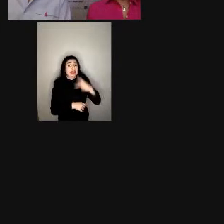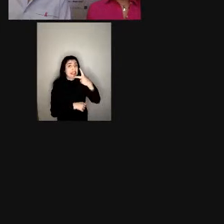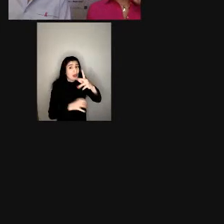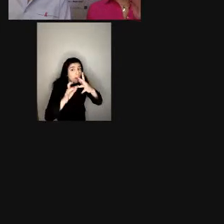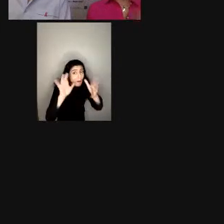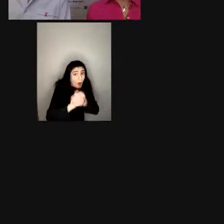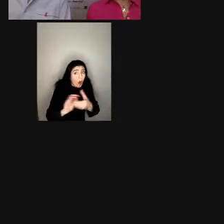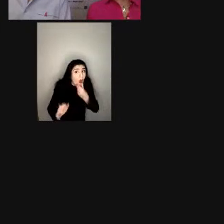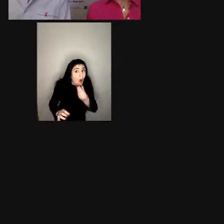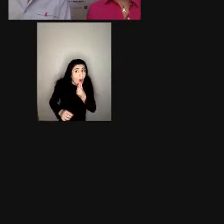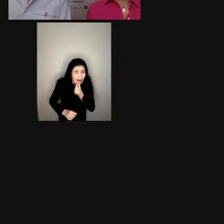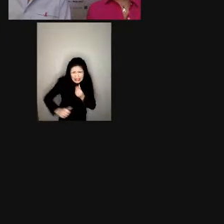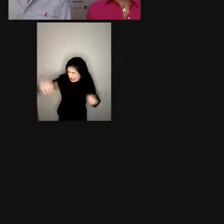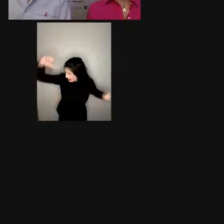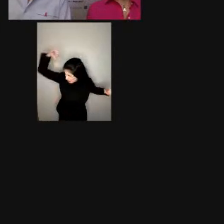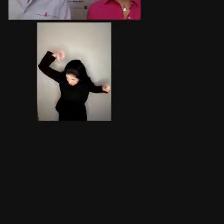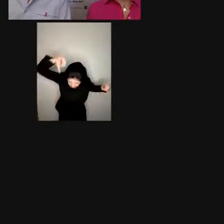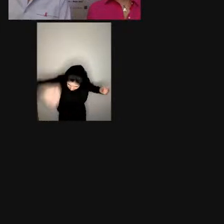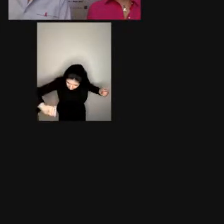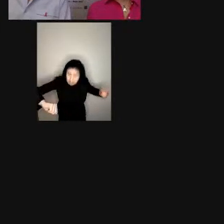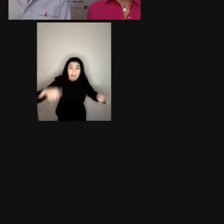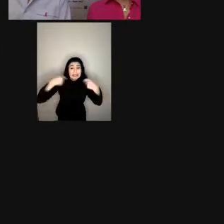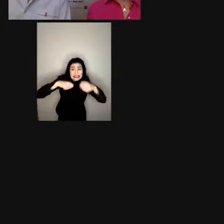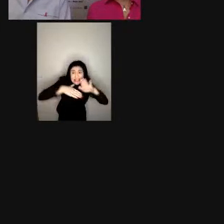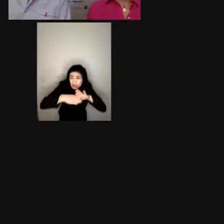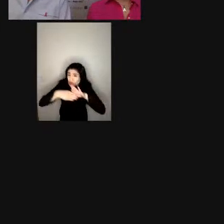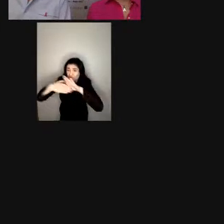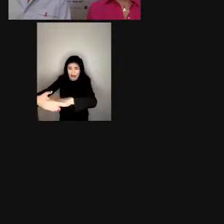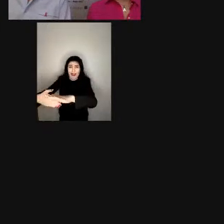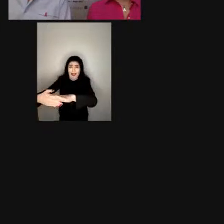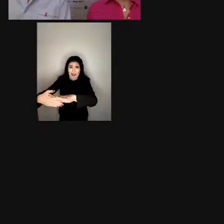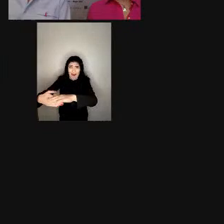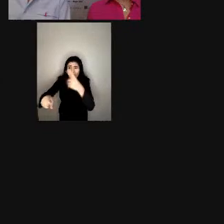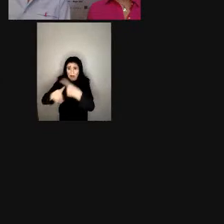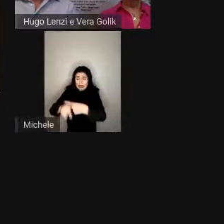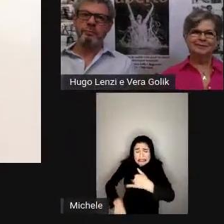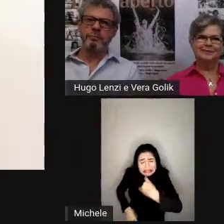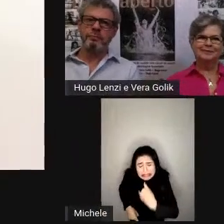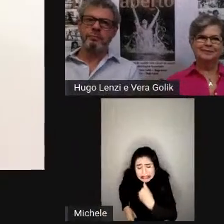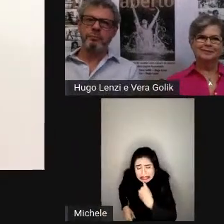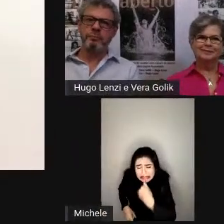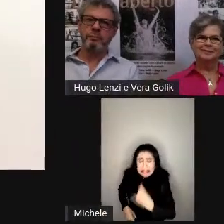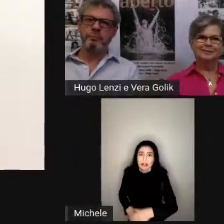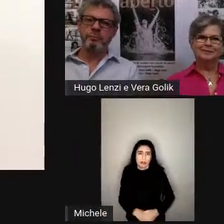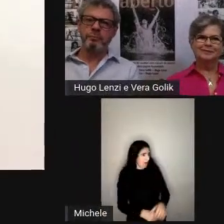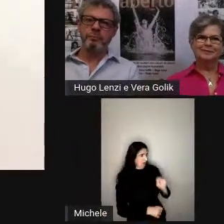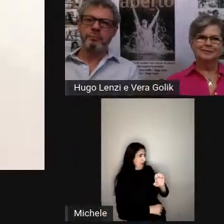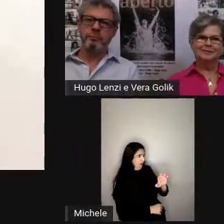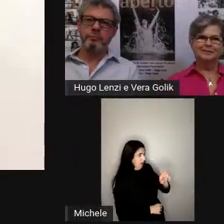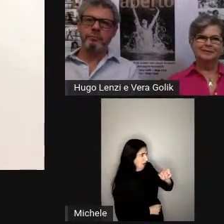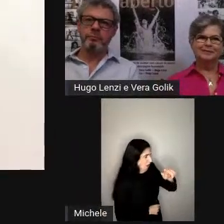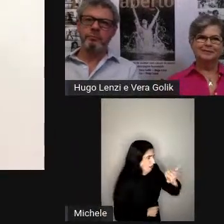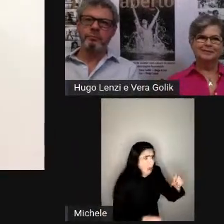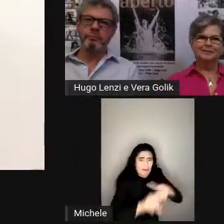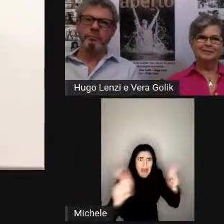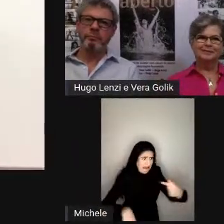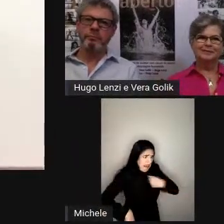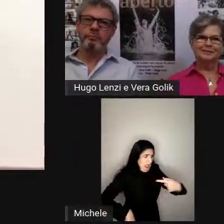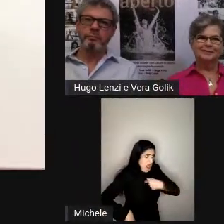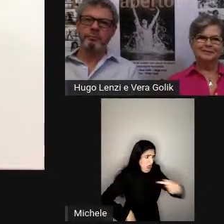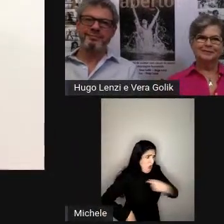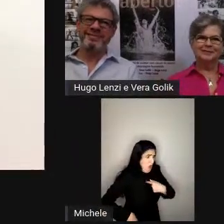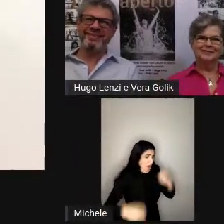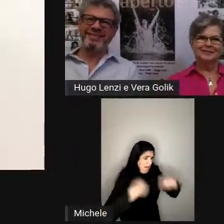que precisa realmente ajudá-lo. Eu olhei para o doutor Sérgio e disse: mas, doutor Sérgio, quem precisa de ajuda sou eu, não é